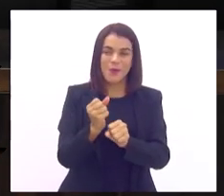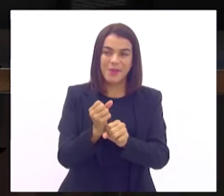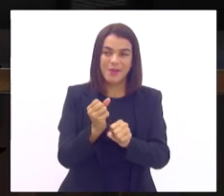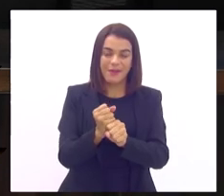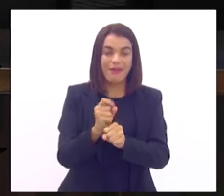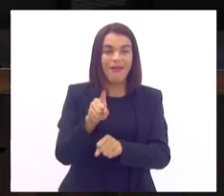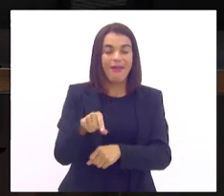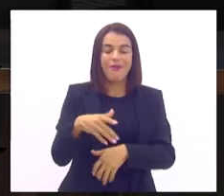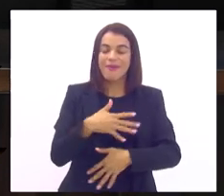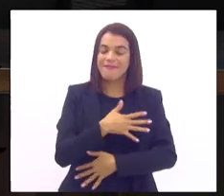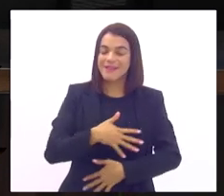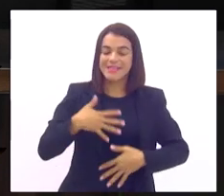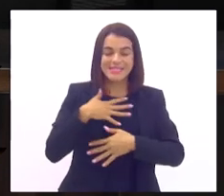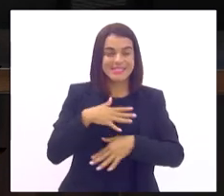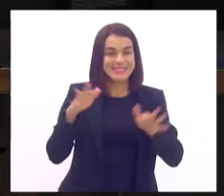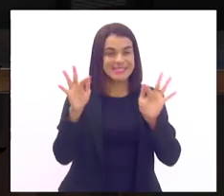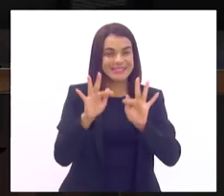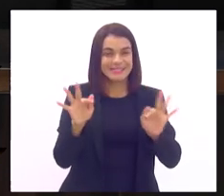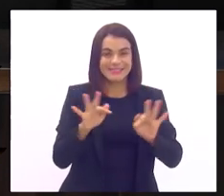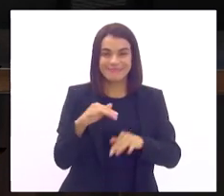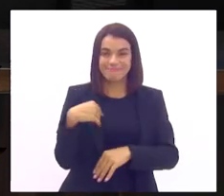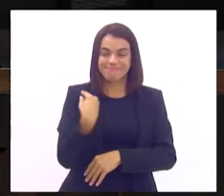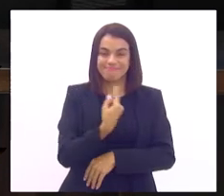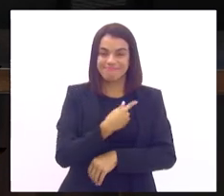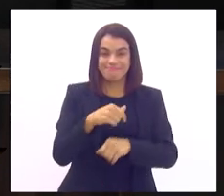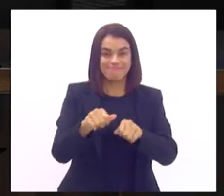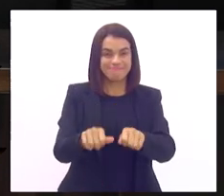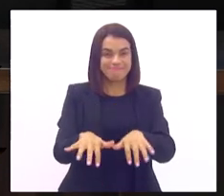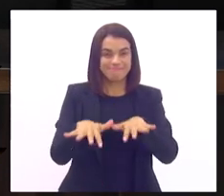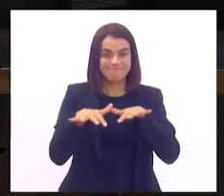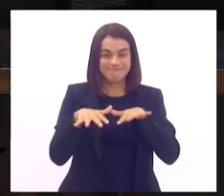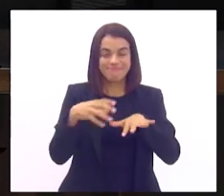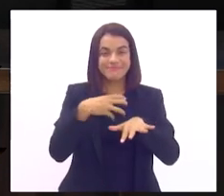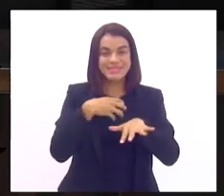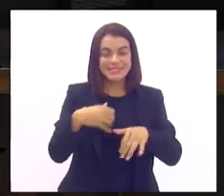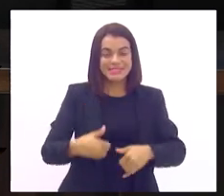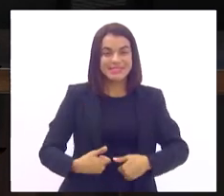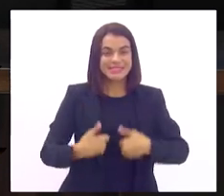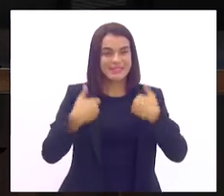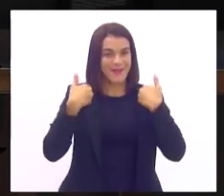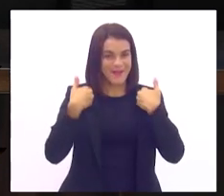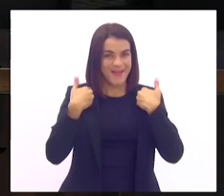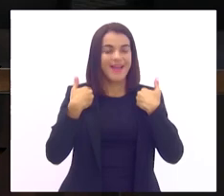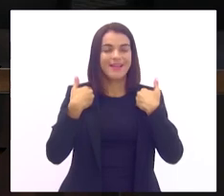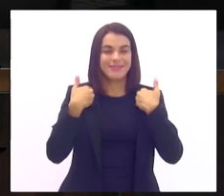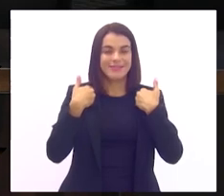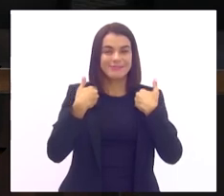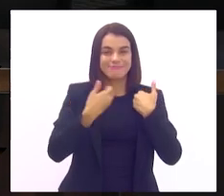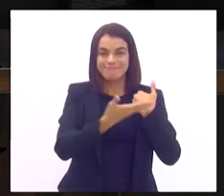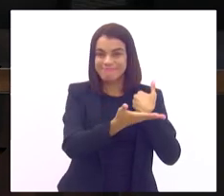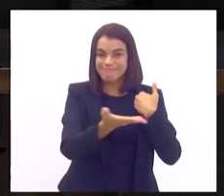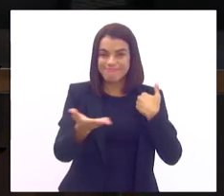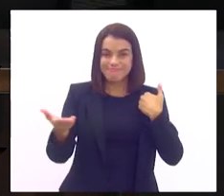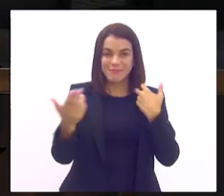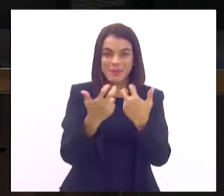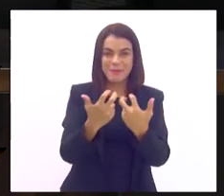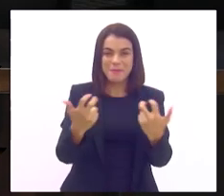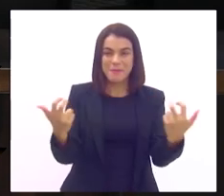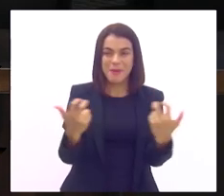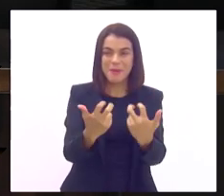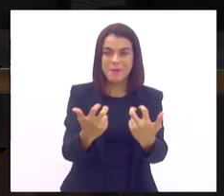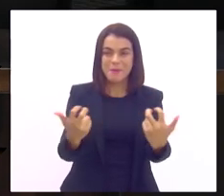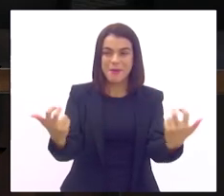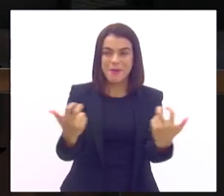para o Parlamento, né? O Parlamento se sente honrado de vocês estarem aqui